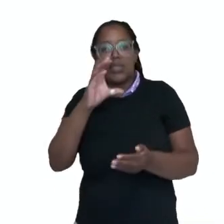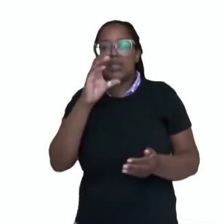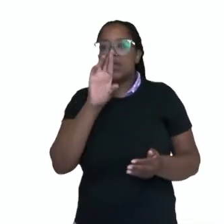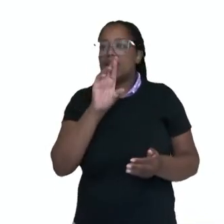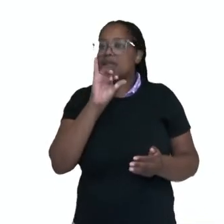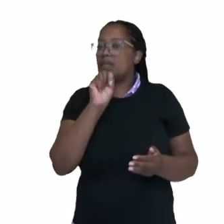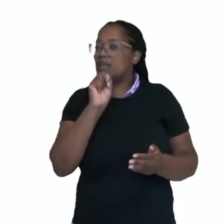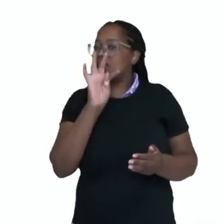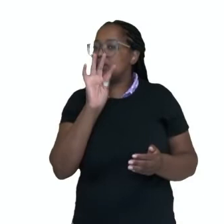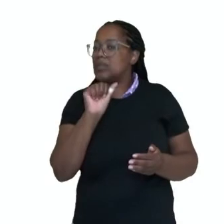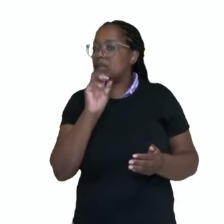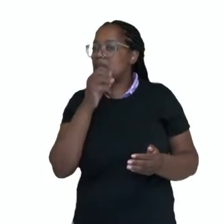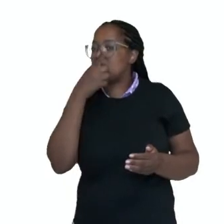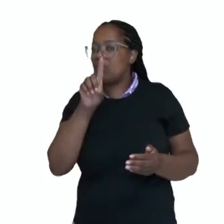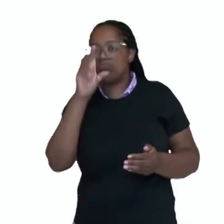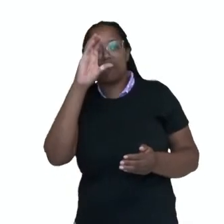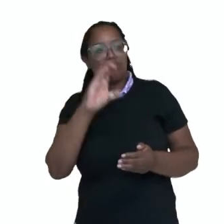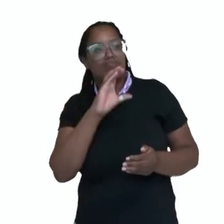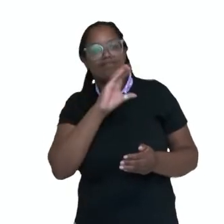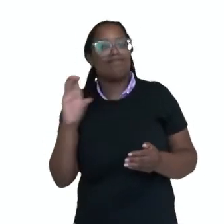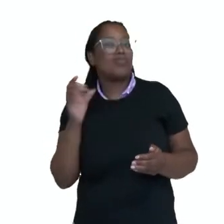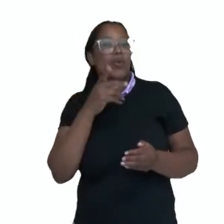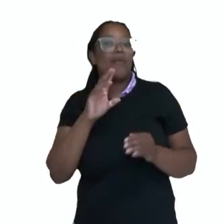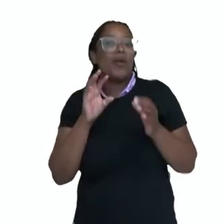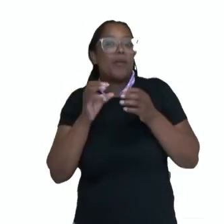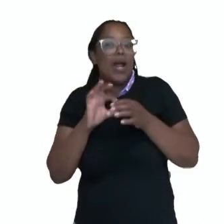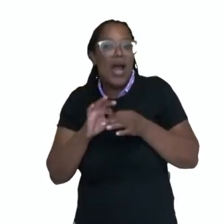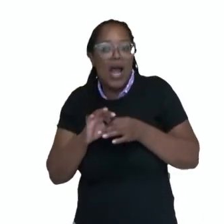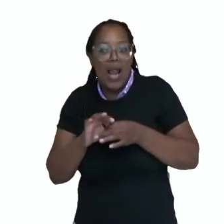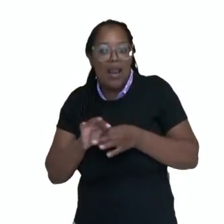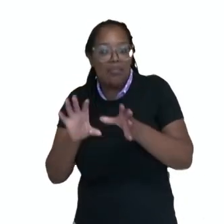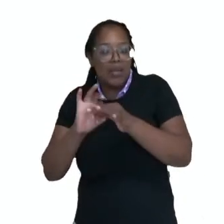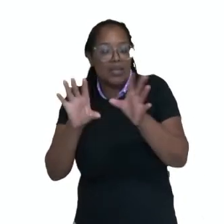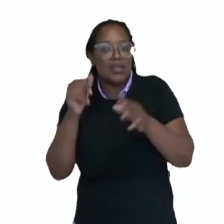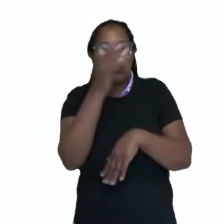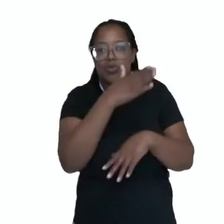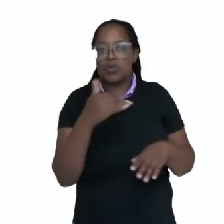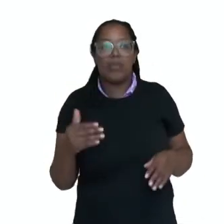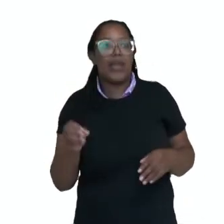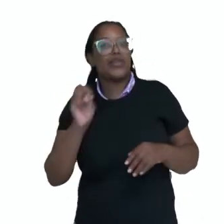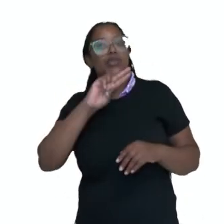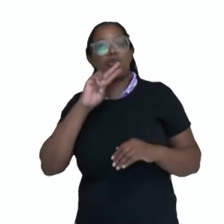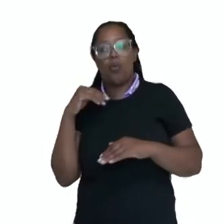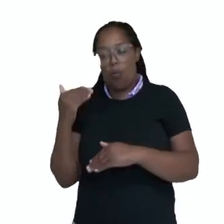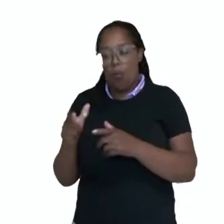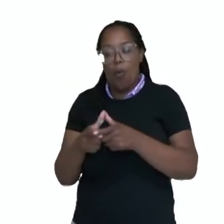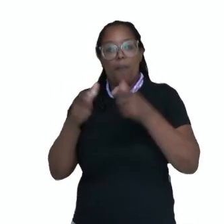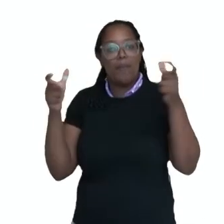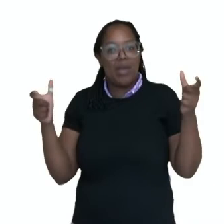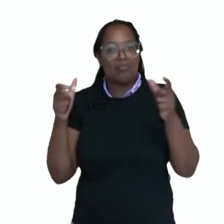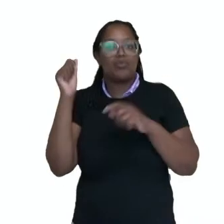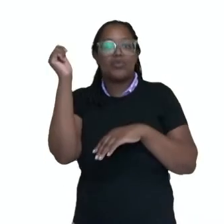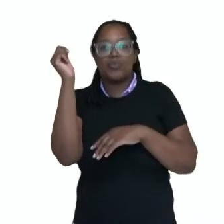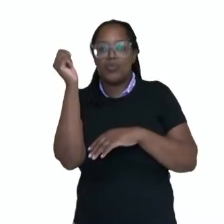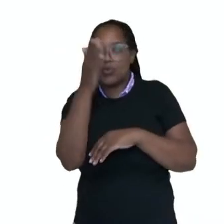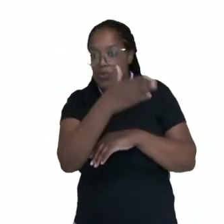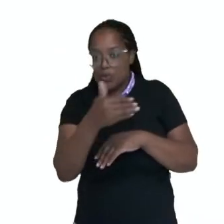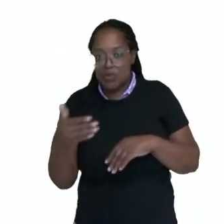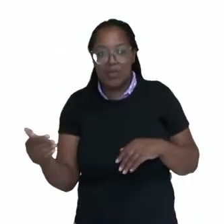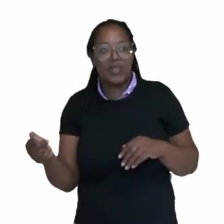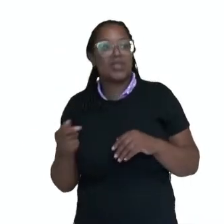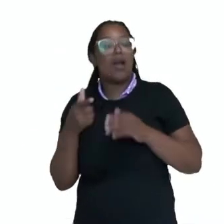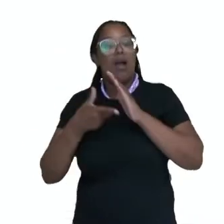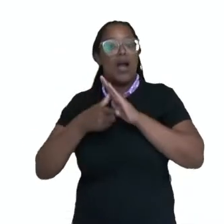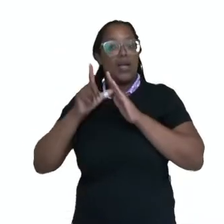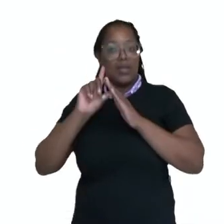por causa do milagre da multiplicação dos peixes, errou, não é por isso, né? Vamos descobrir o motivo. Antes